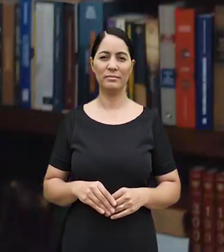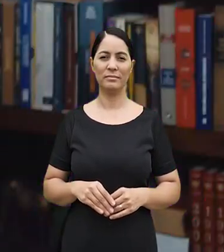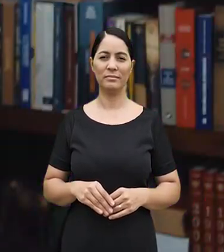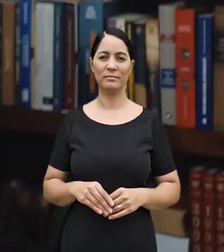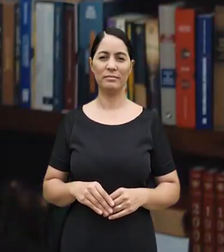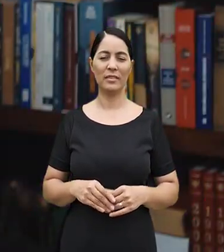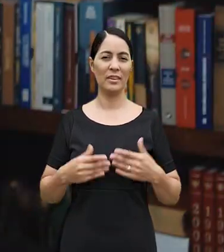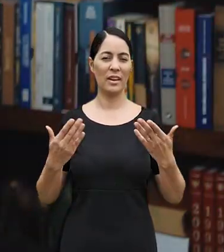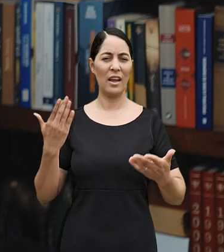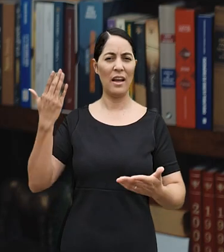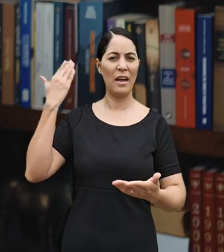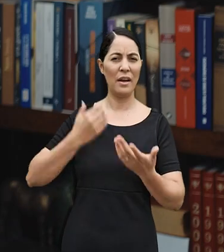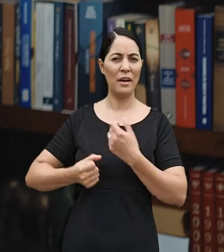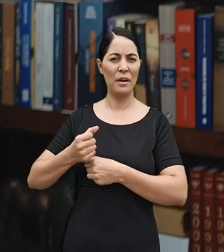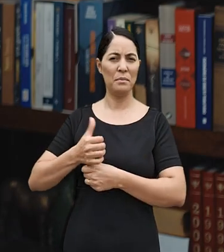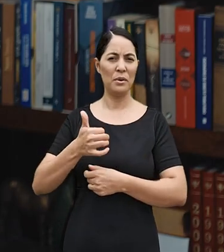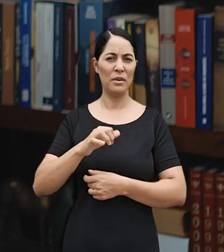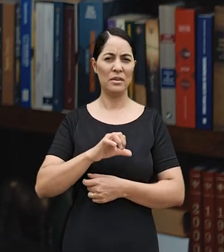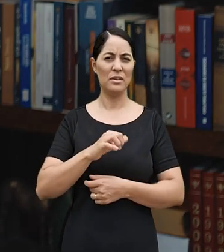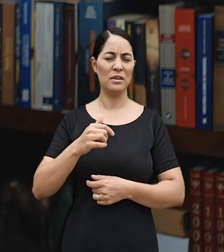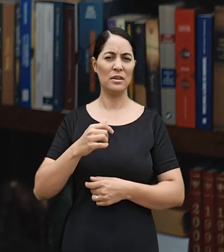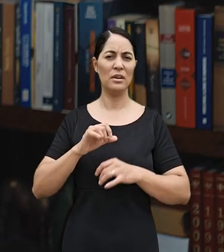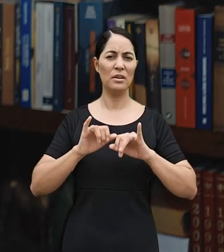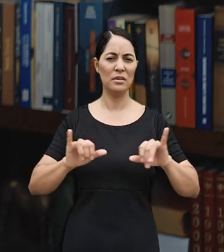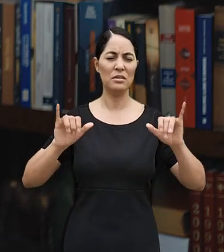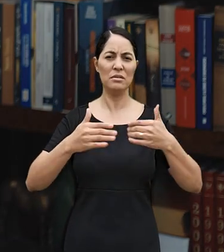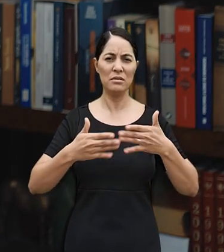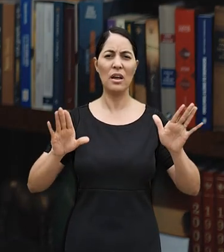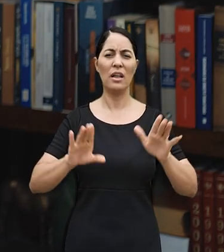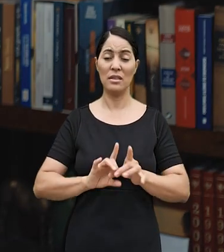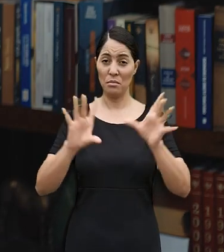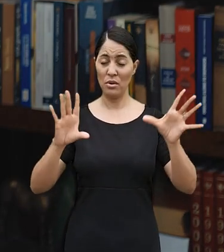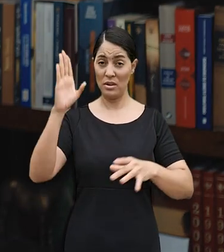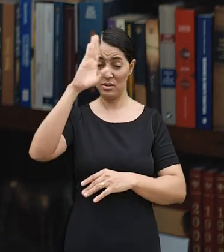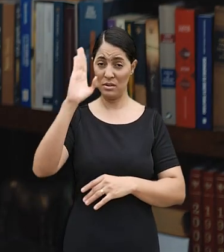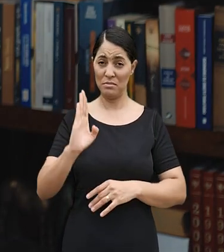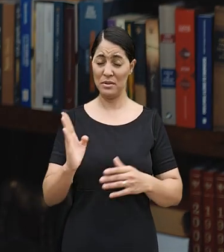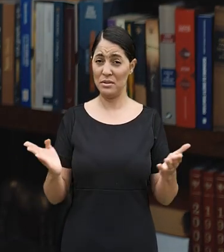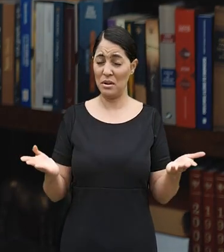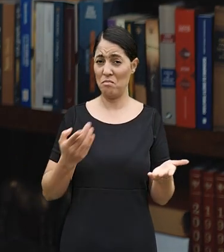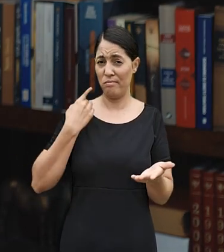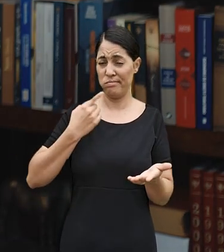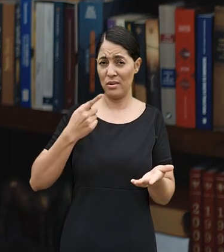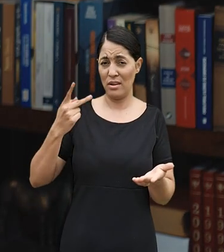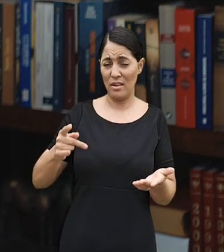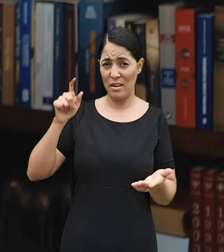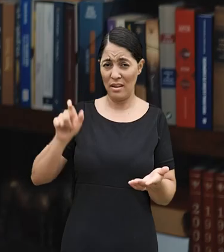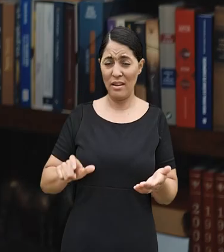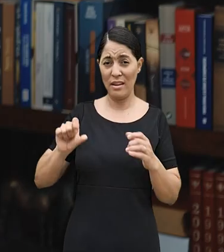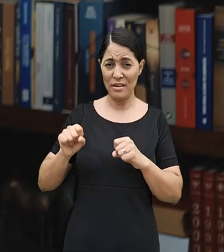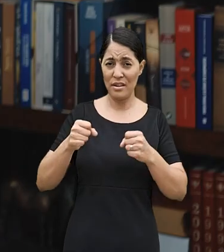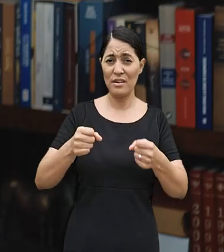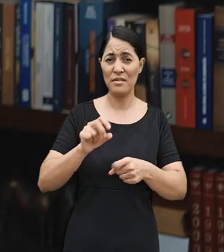Quando, em 5 de outubro de 1988, nós reinauguramos a democracia no Brasil. E o advogado é aquele que